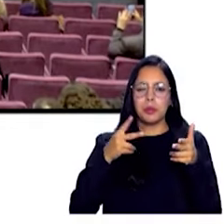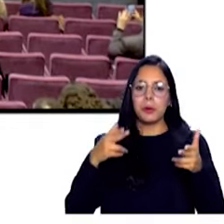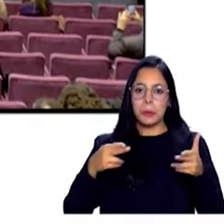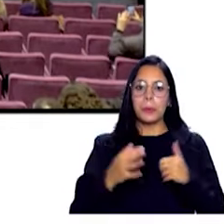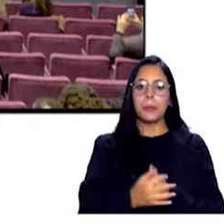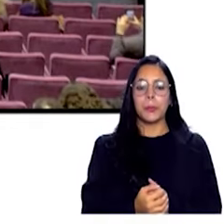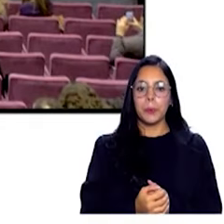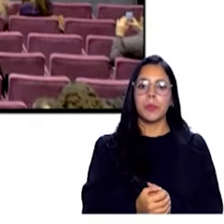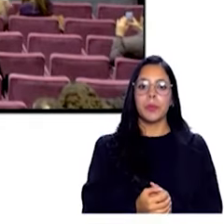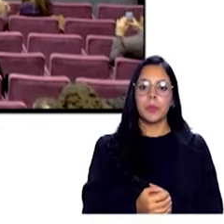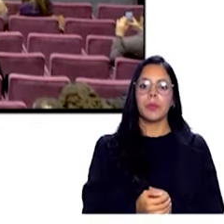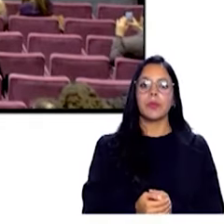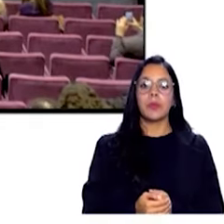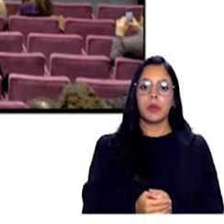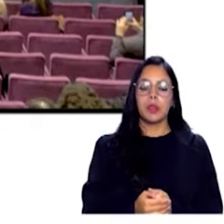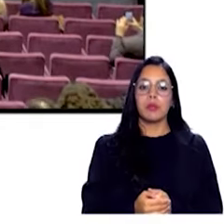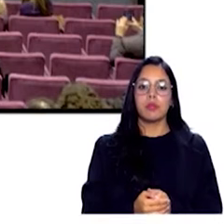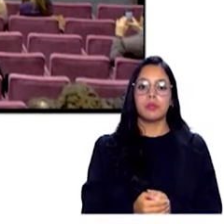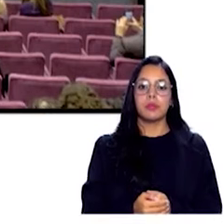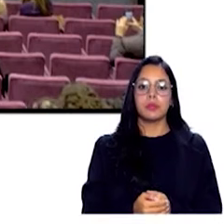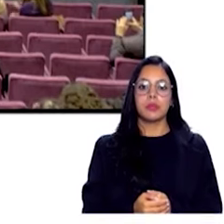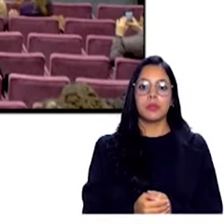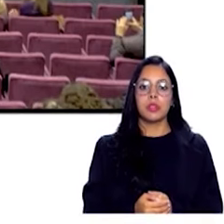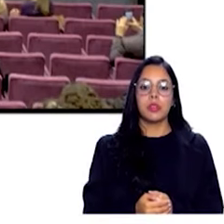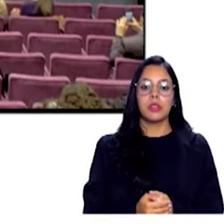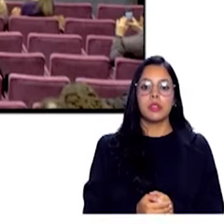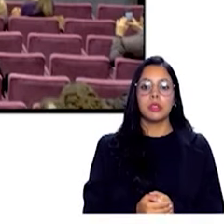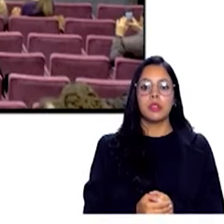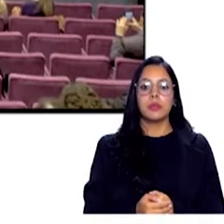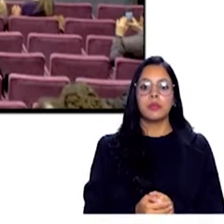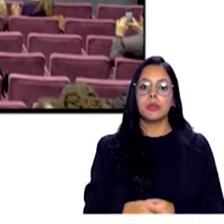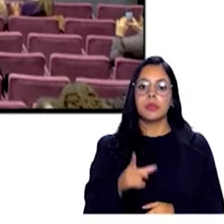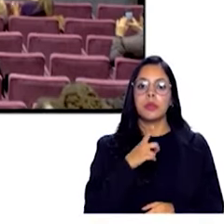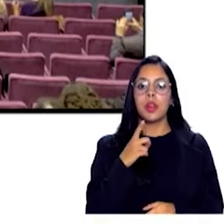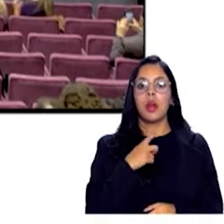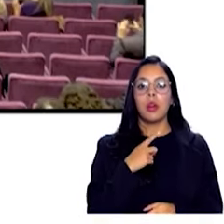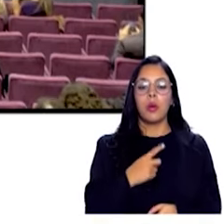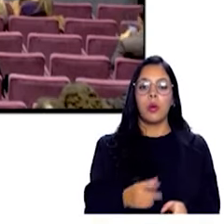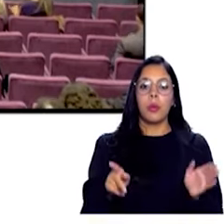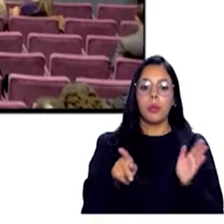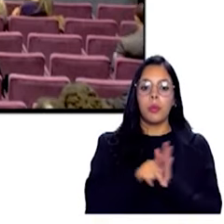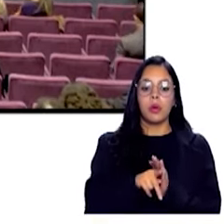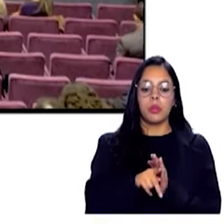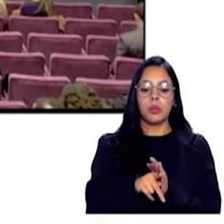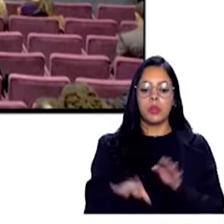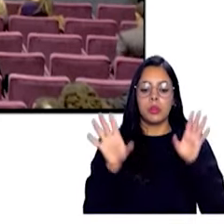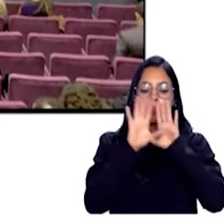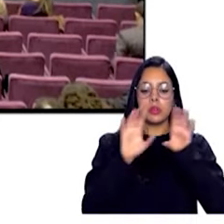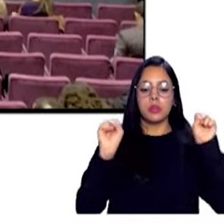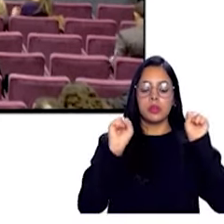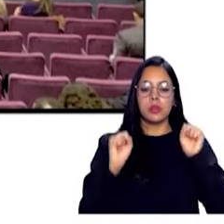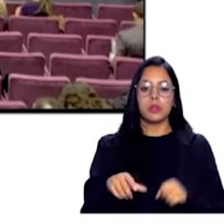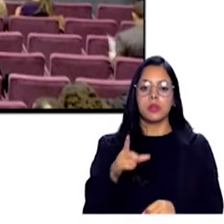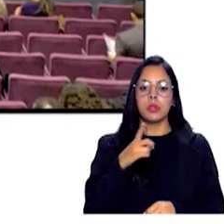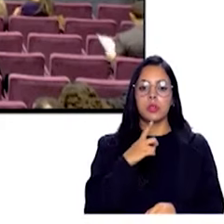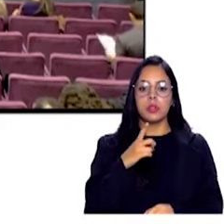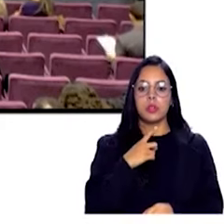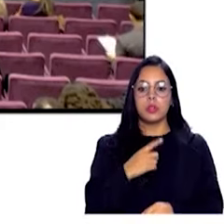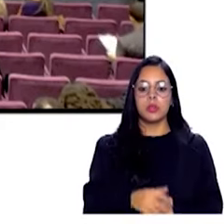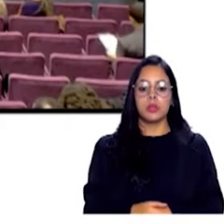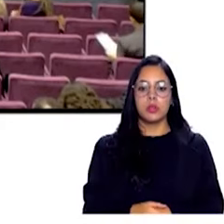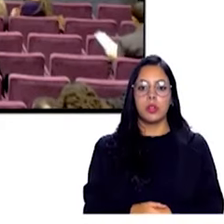supremamente implementar funcionamiento la corte Suprema sero